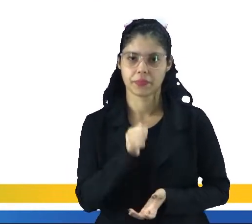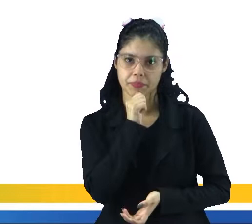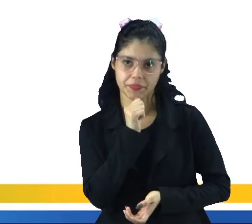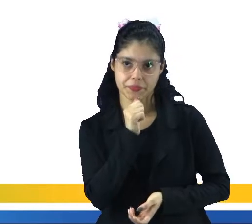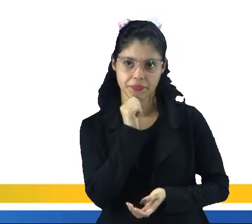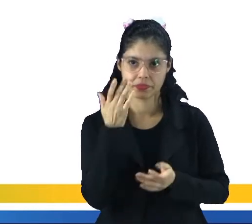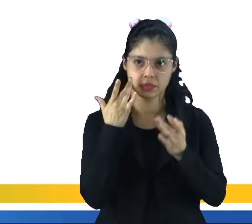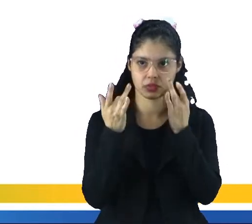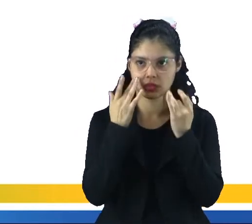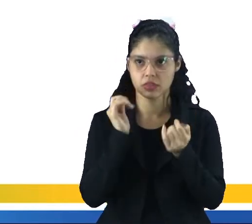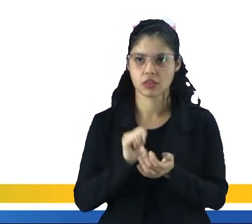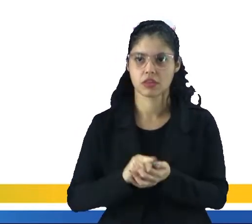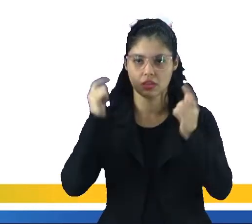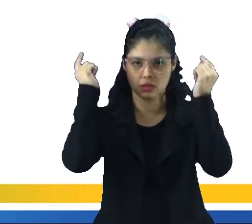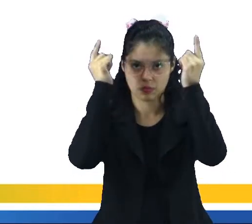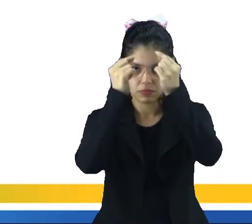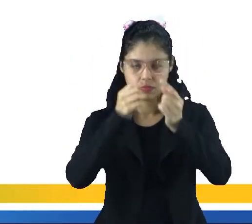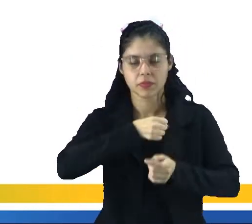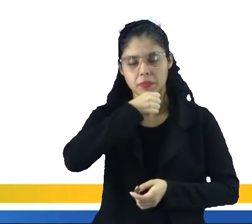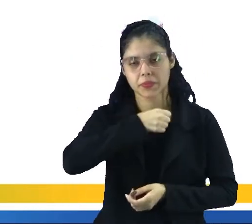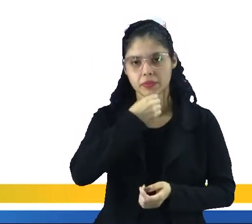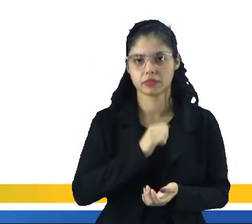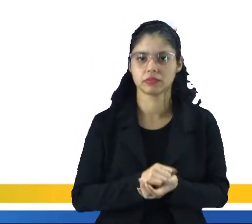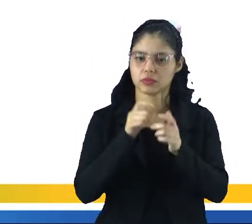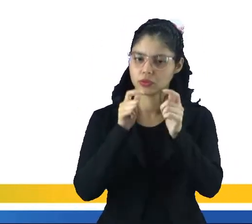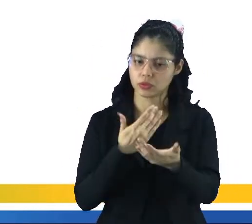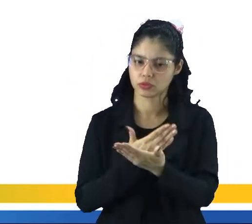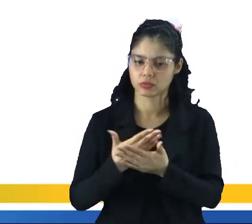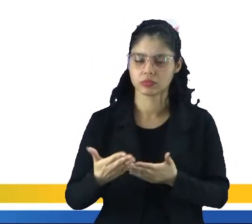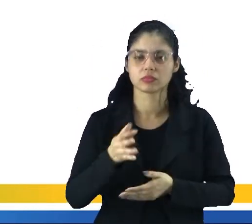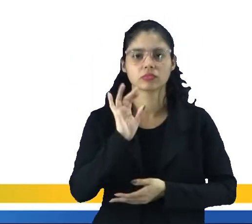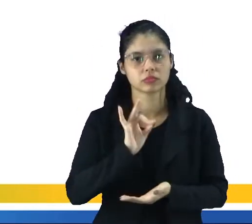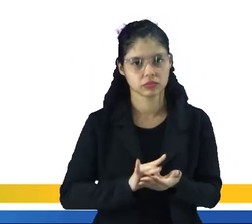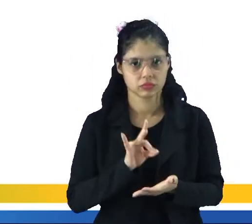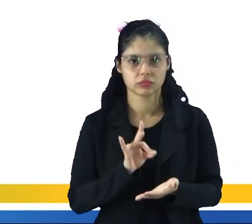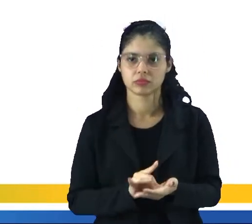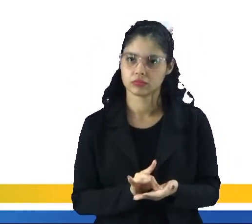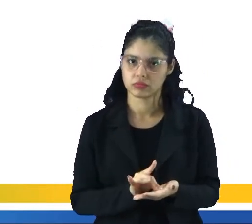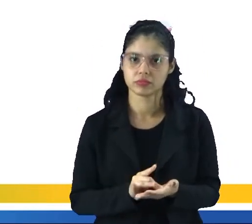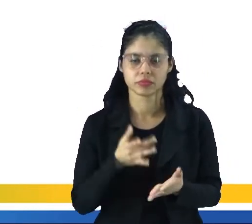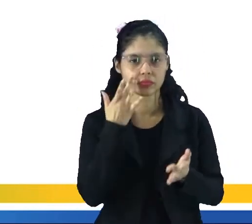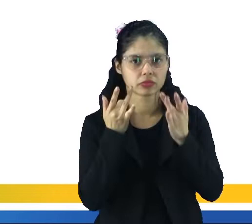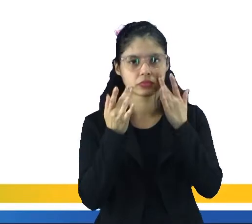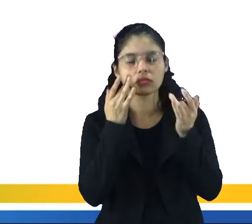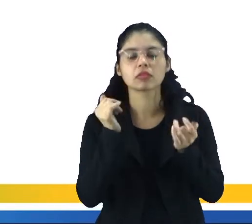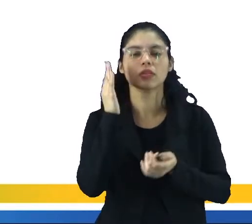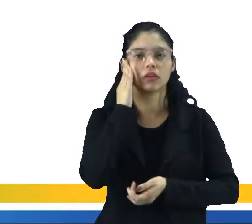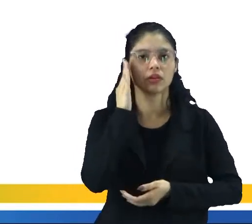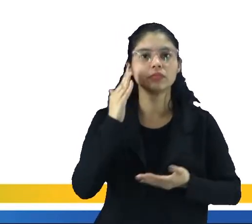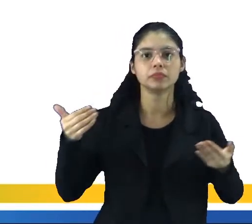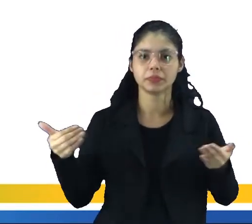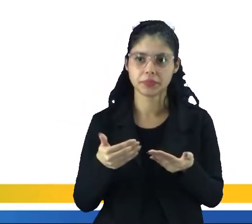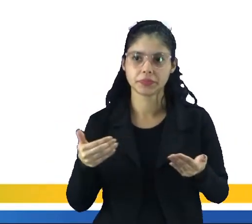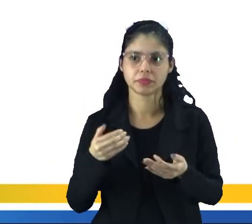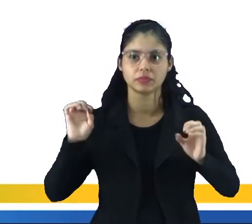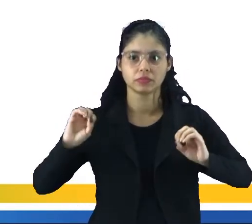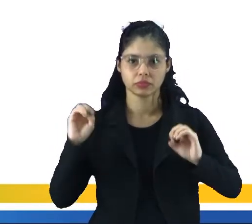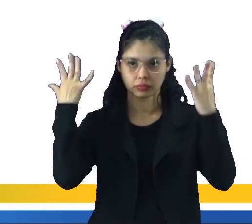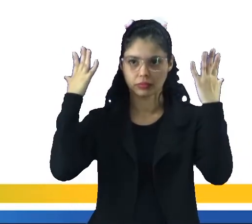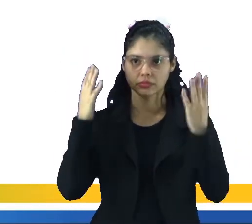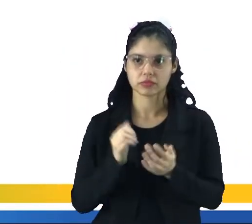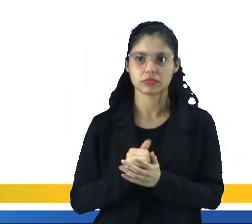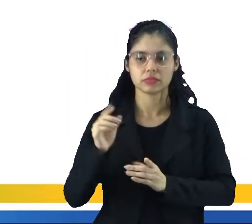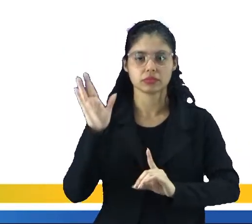temos o teatro na Grécia Antiga, que foi onde começou realmente o teatro que nós entendemos hoje. As celebrações ao